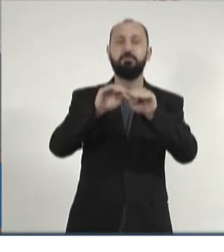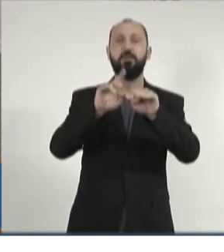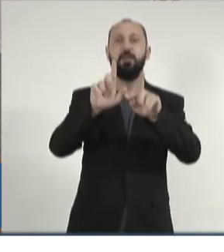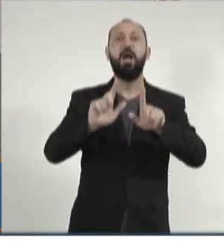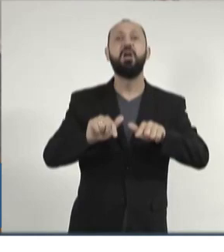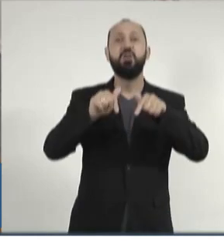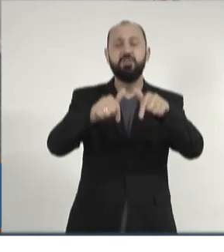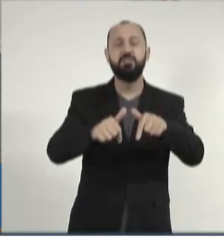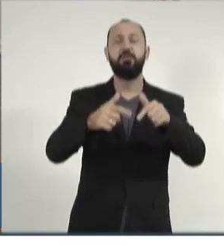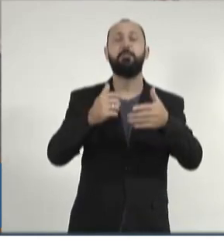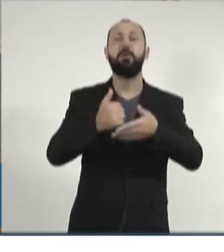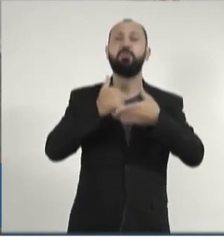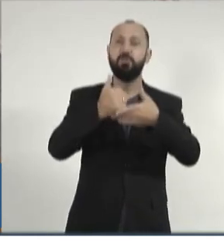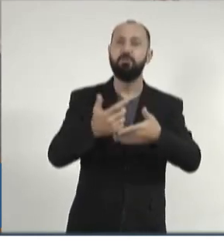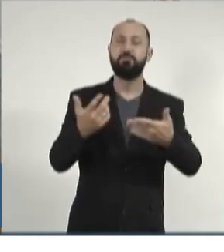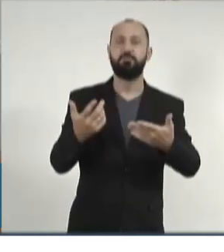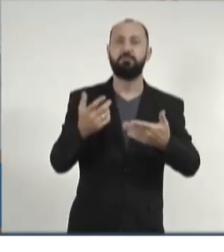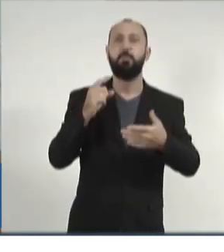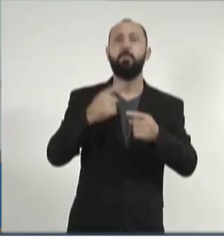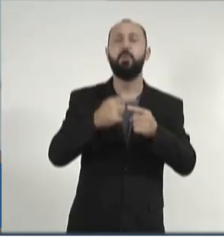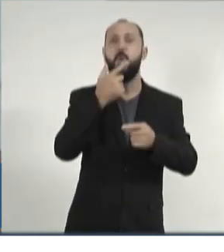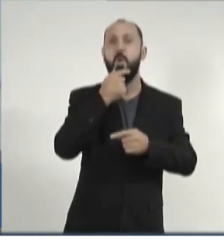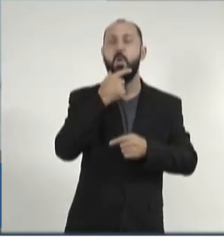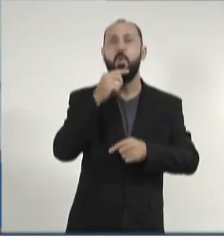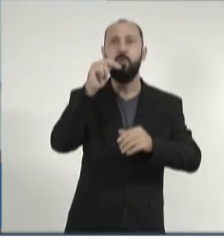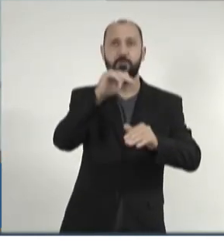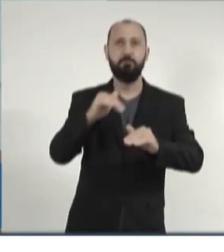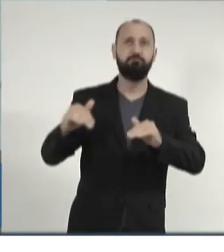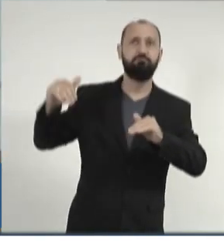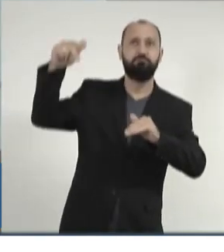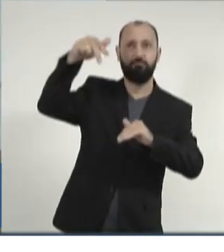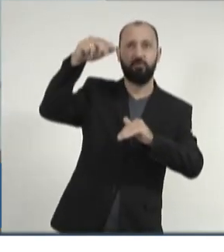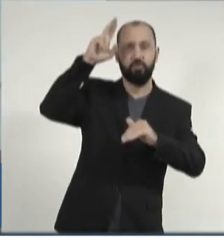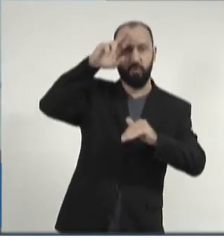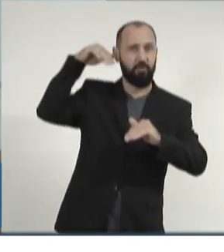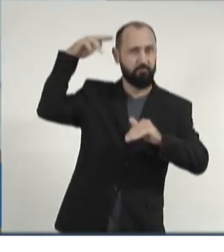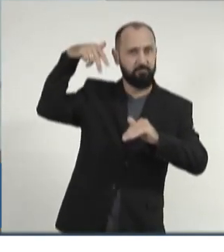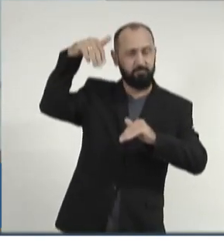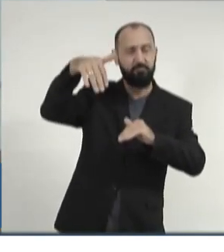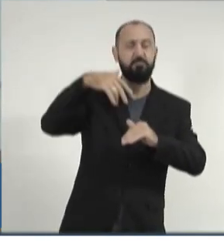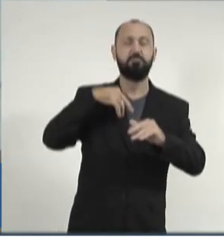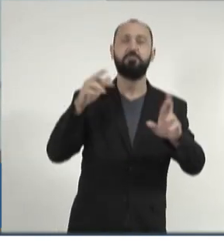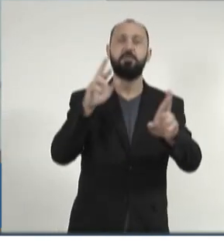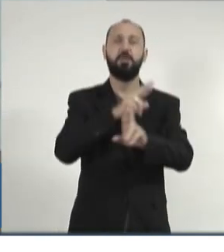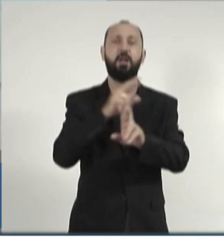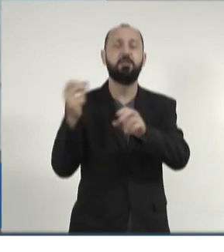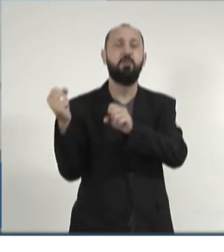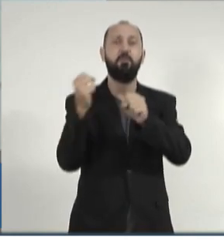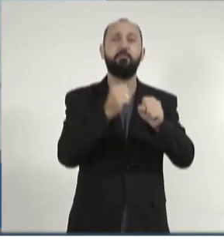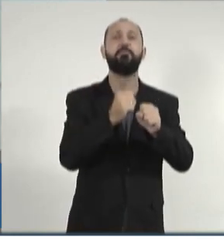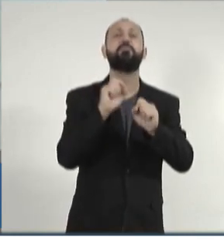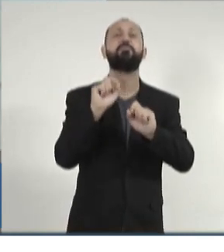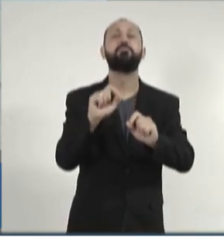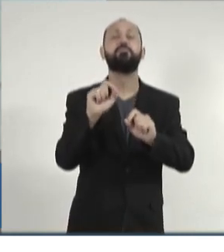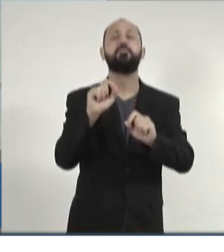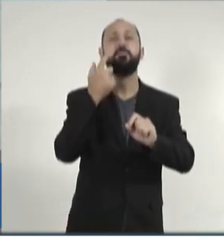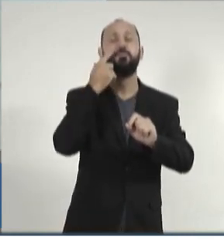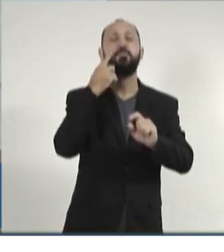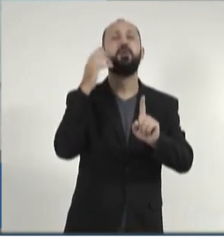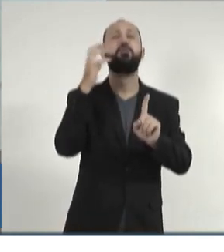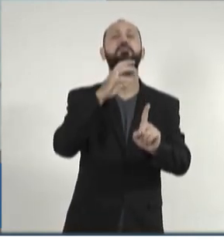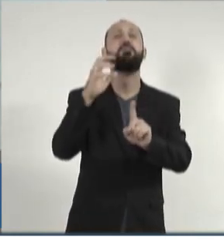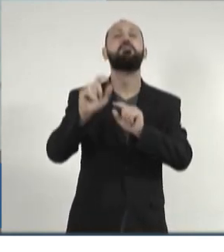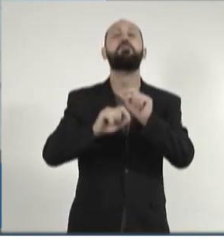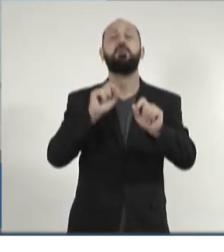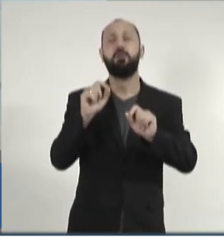Porque, historicamente, os homens estão em posição superior às mulheres. E a gente sabe que nas relações de poder, uma das